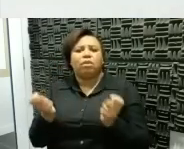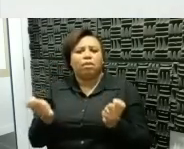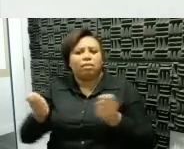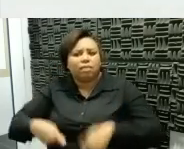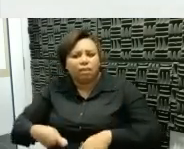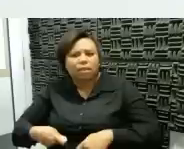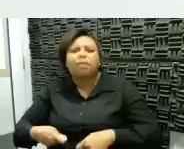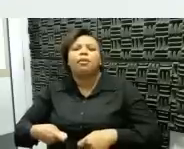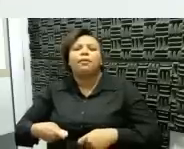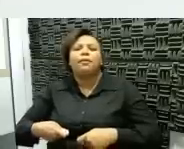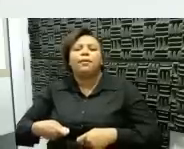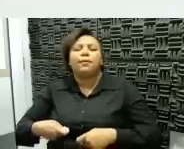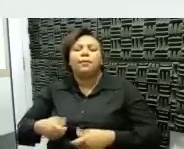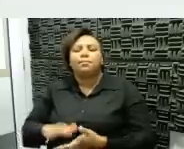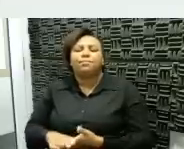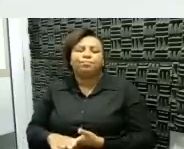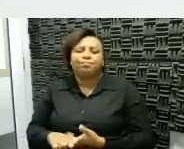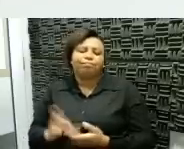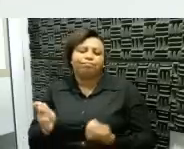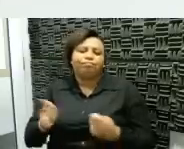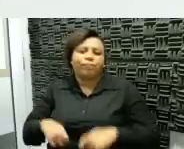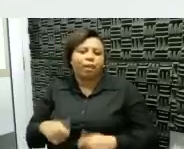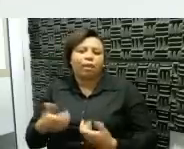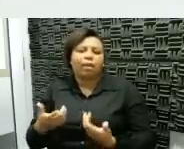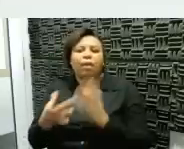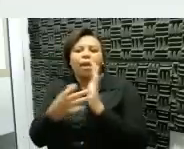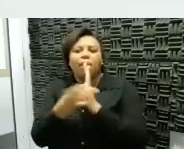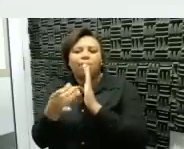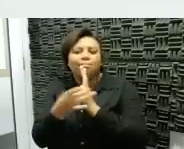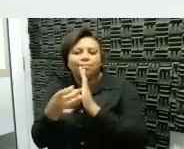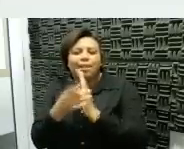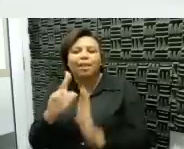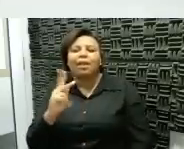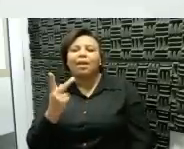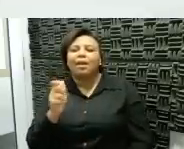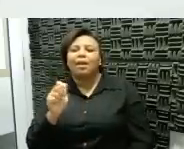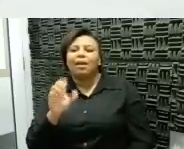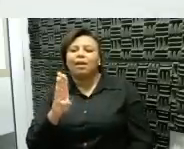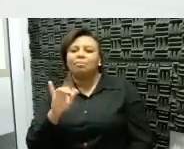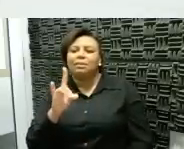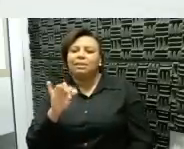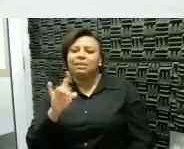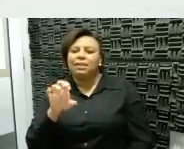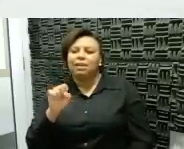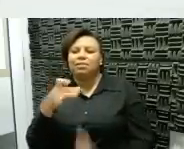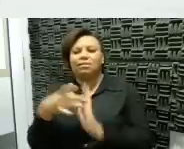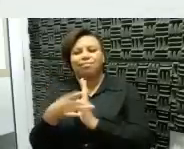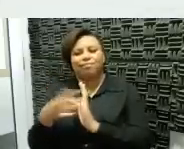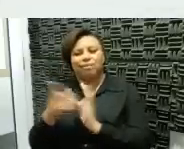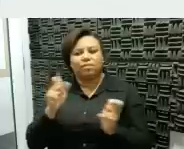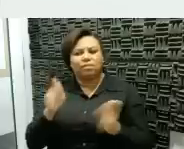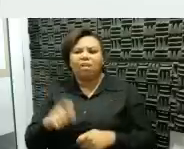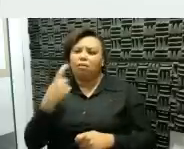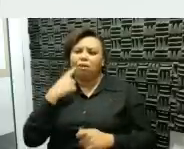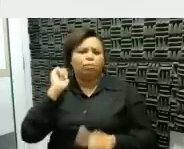de de de habilidades que ela a princípio não teria gente vamos começar a desconstruir esse preconceito também como a gente já